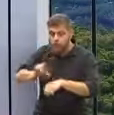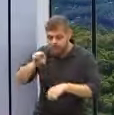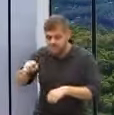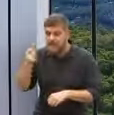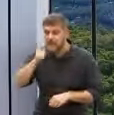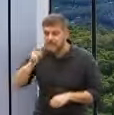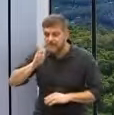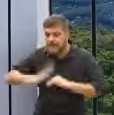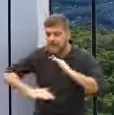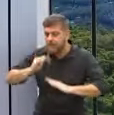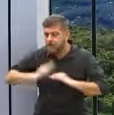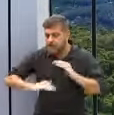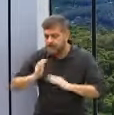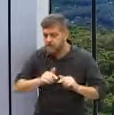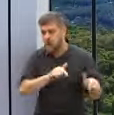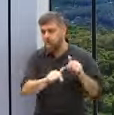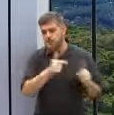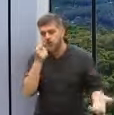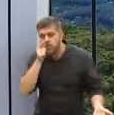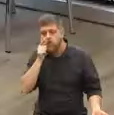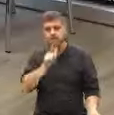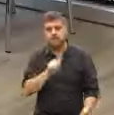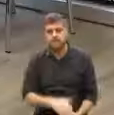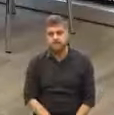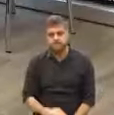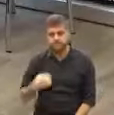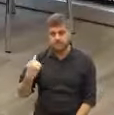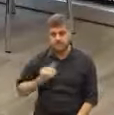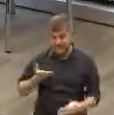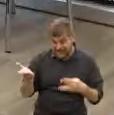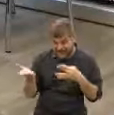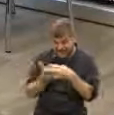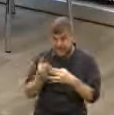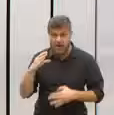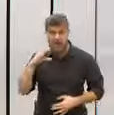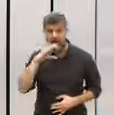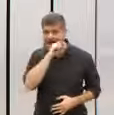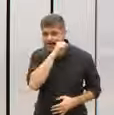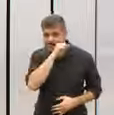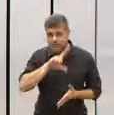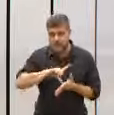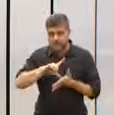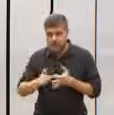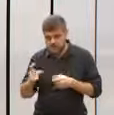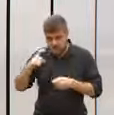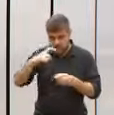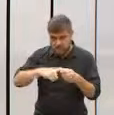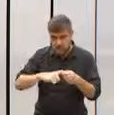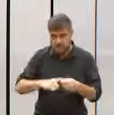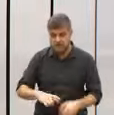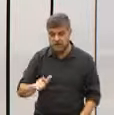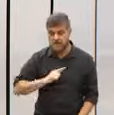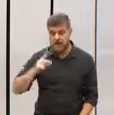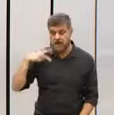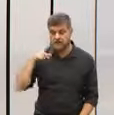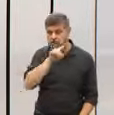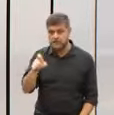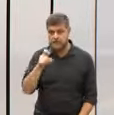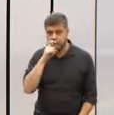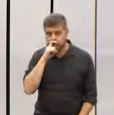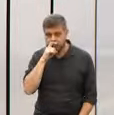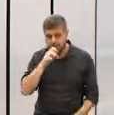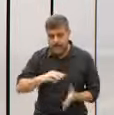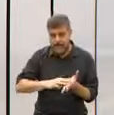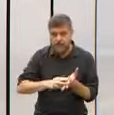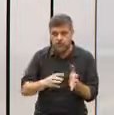que ele sabe que ele possa colocar isso na prática no dia a dia. Tá certo, então a gente vai para um breve intervalo, porque dentro de instantes o